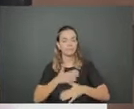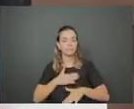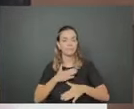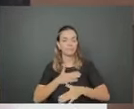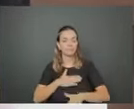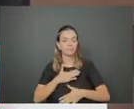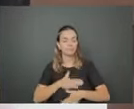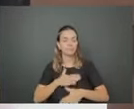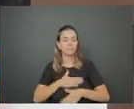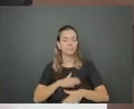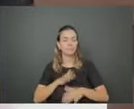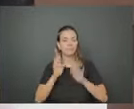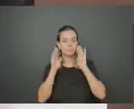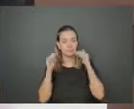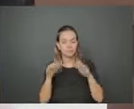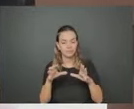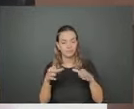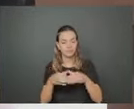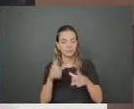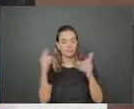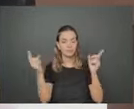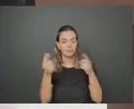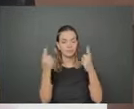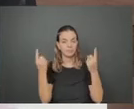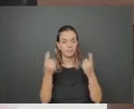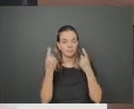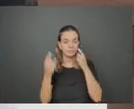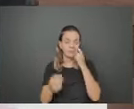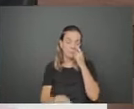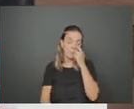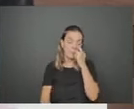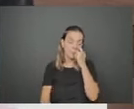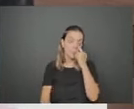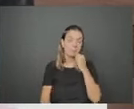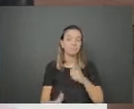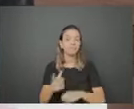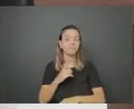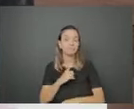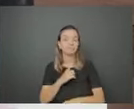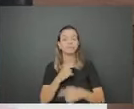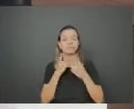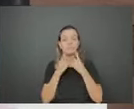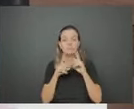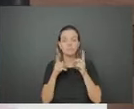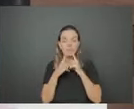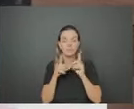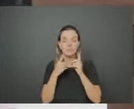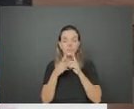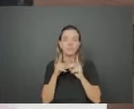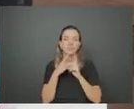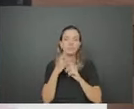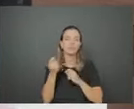comandante Vasco pode responder. A gente recebeu algumas reclamações, ou temos recebido algumas